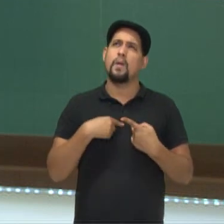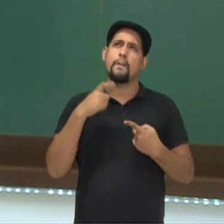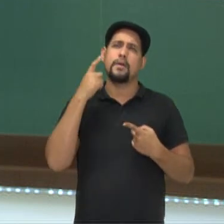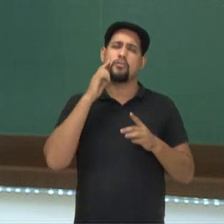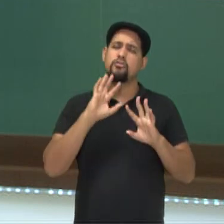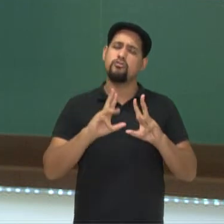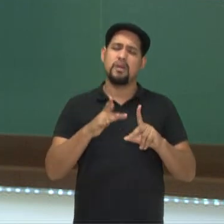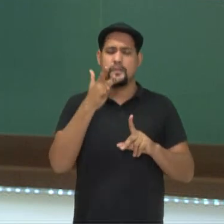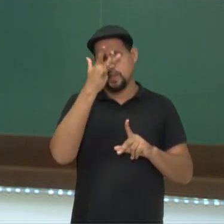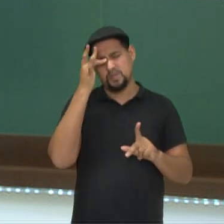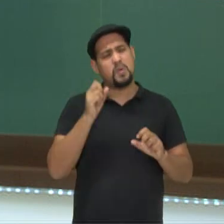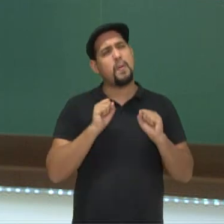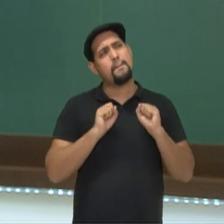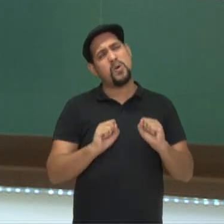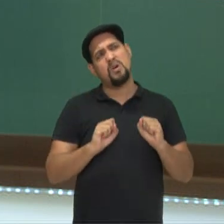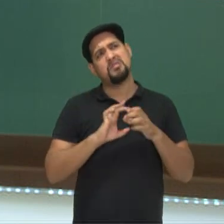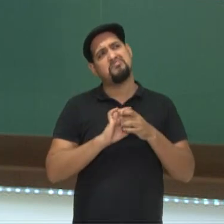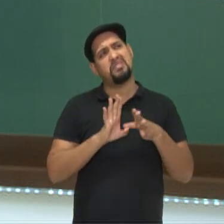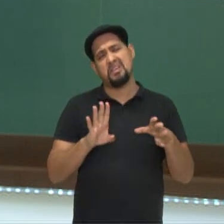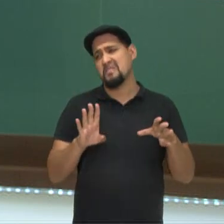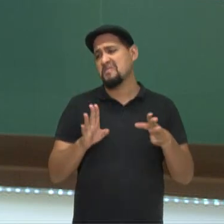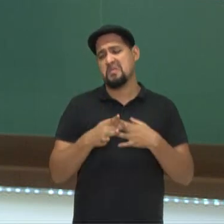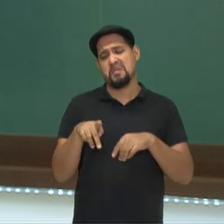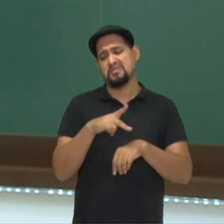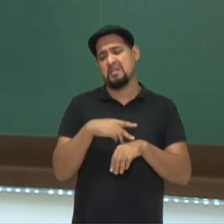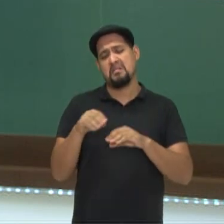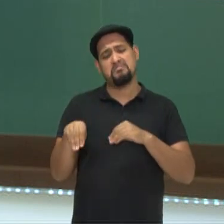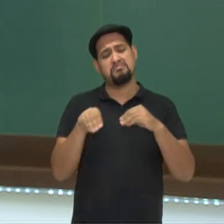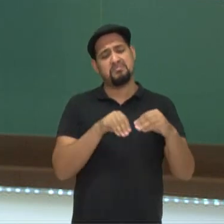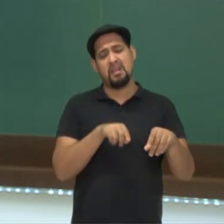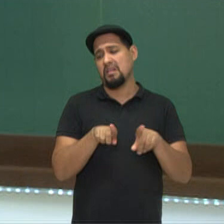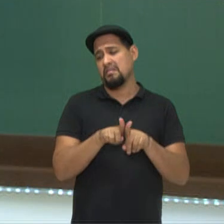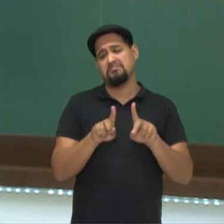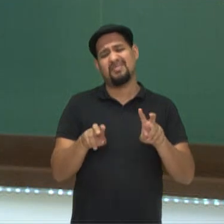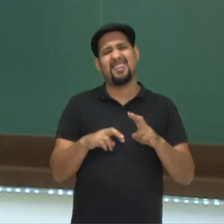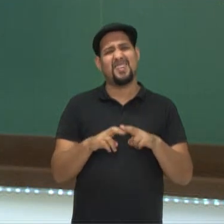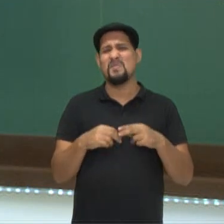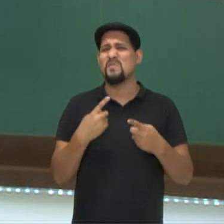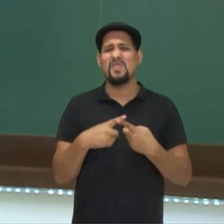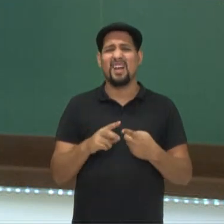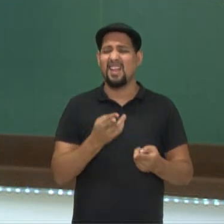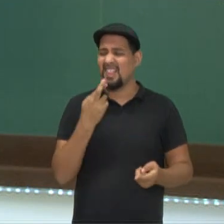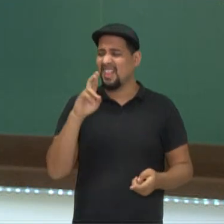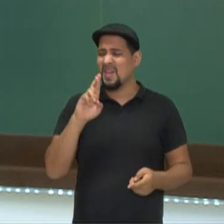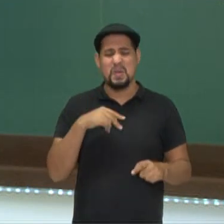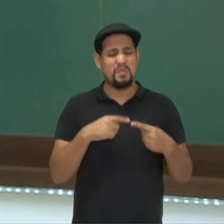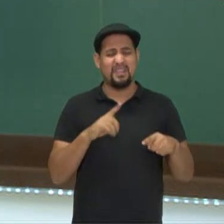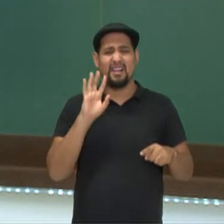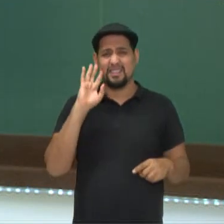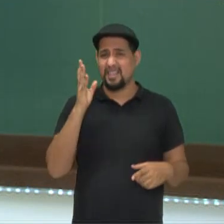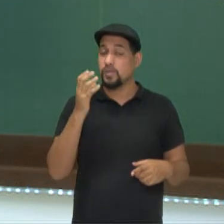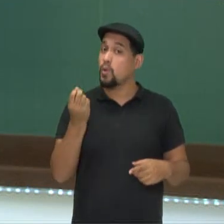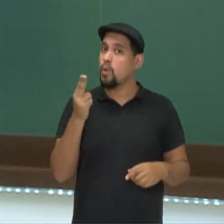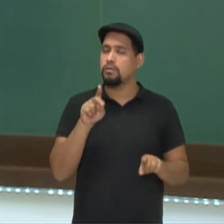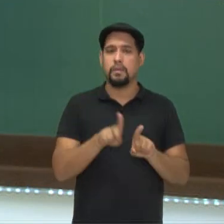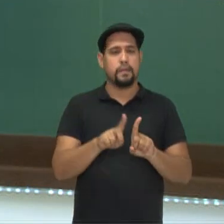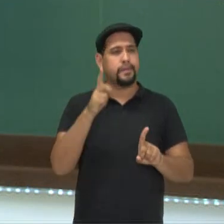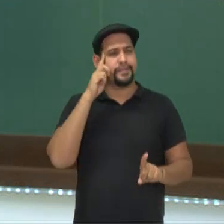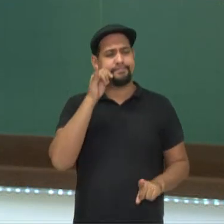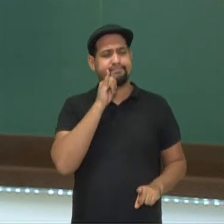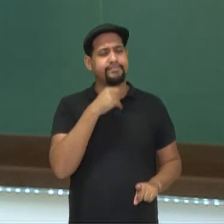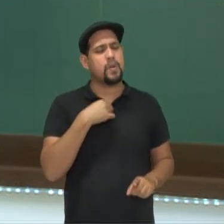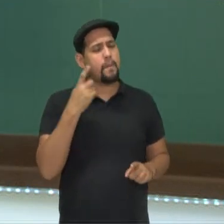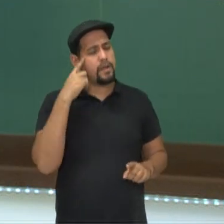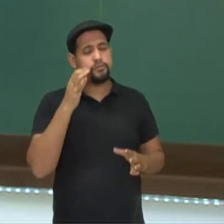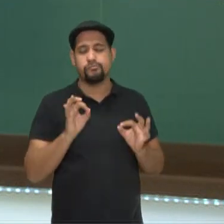mundo tem o direito de passear e sair do seu país, ainda mais em questões políticas, religiosas que estão sofrendo. Ou você pensa assim, professor, eu